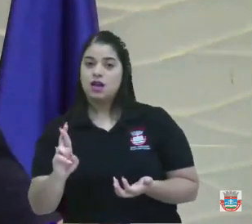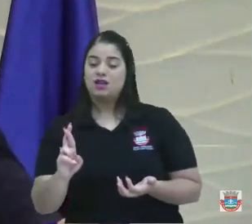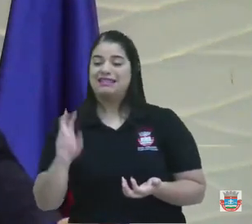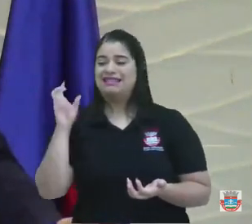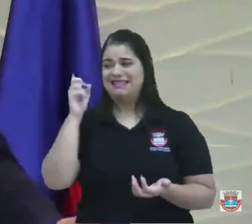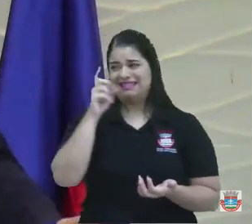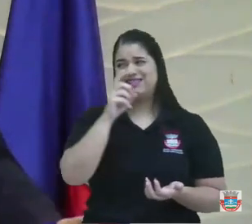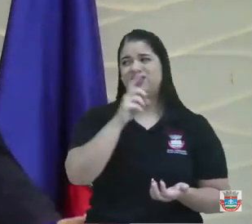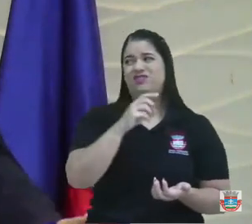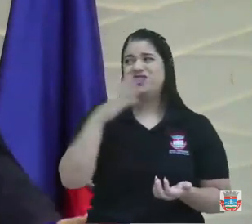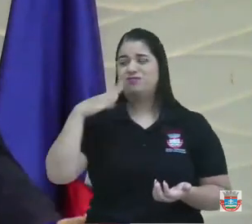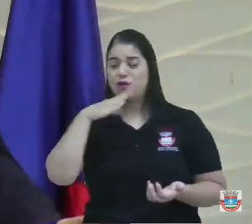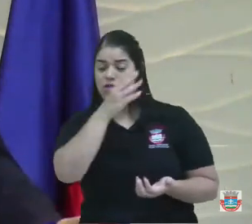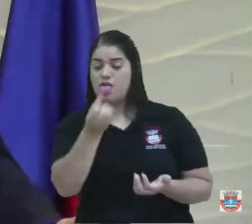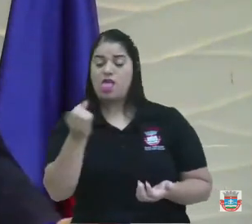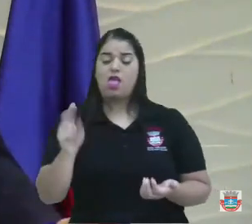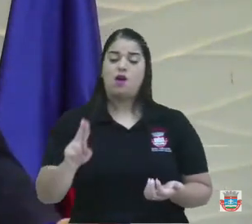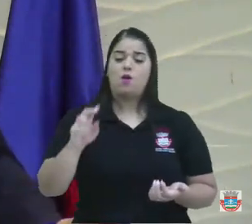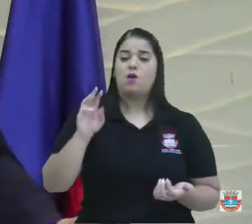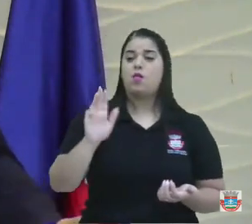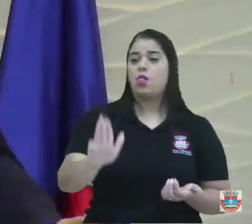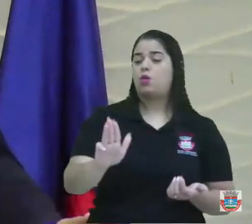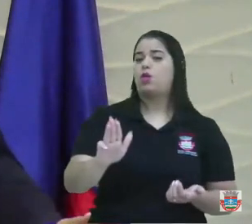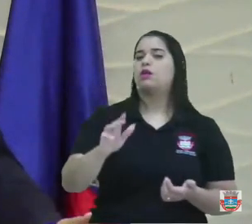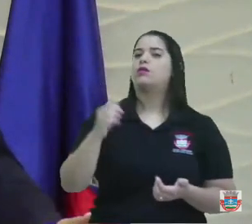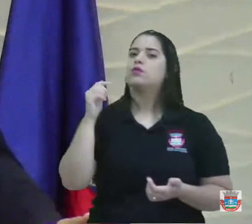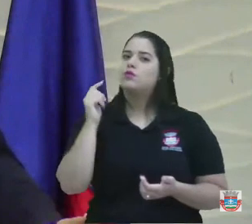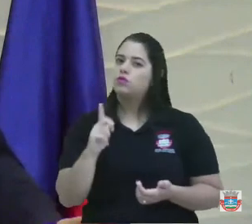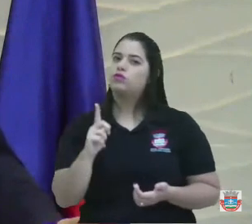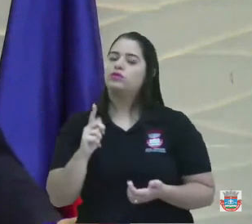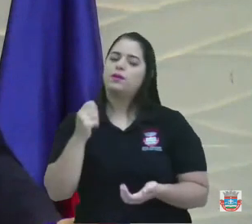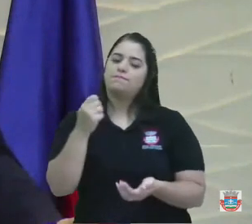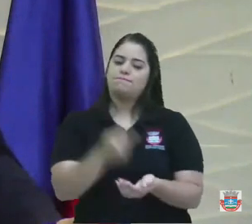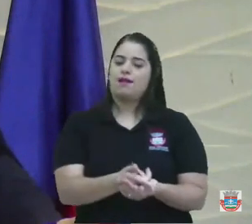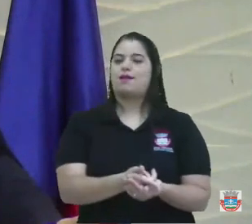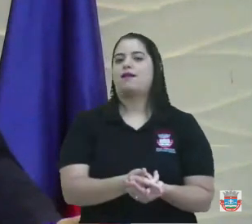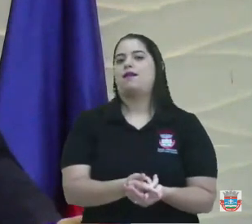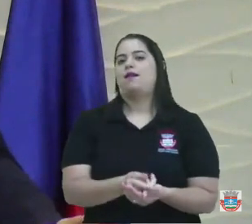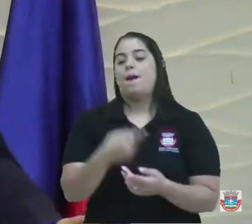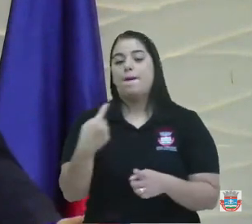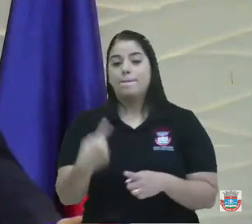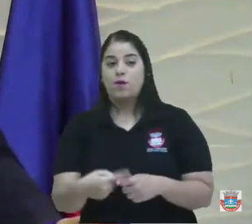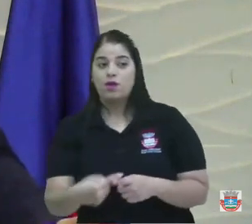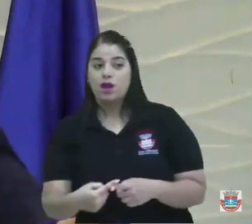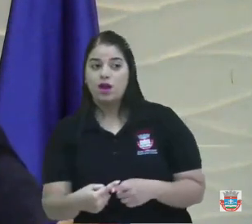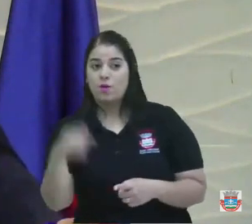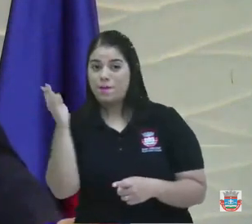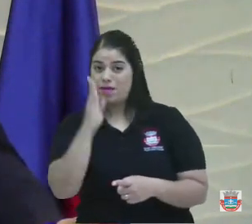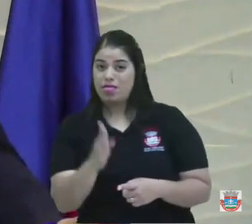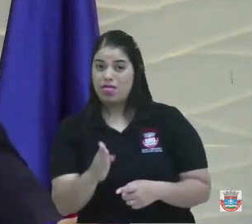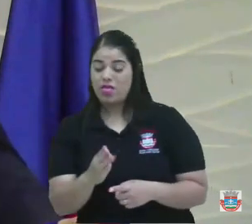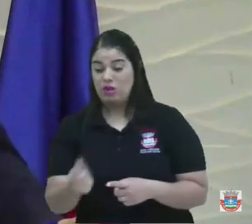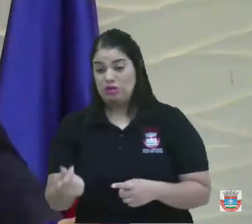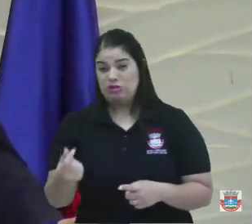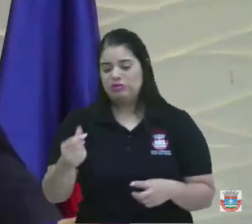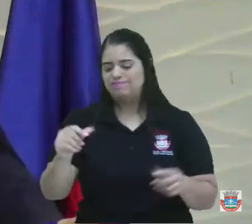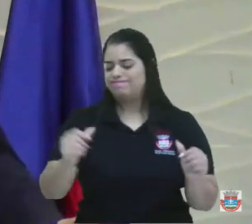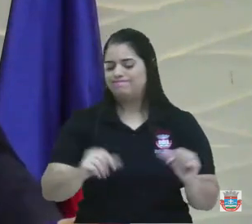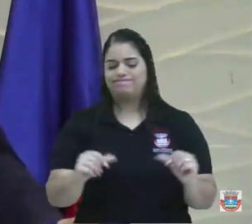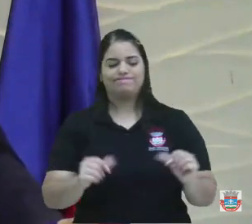Lula ou Bolsonaro conseguir manter para o nosso país, diante da instabilidade que estamos. Vivemos